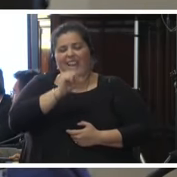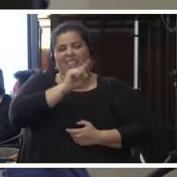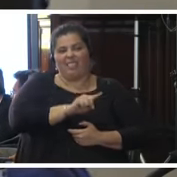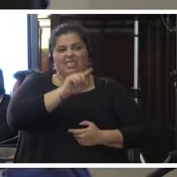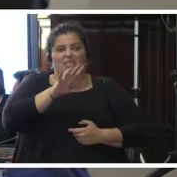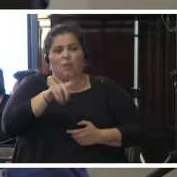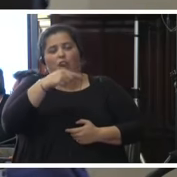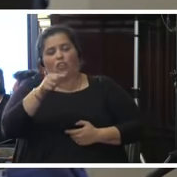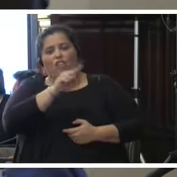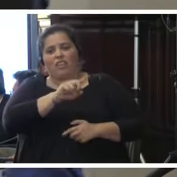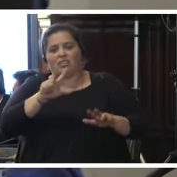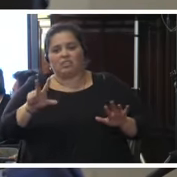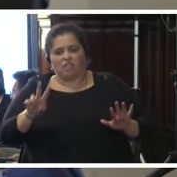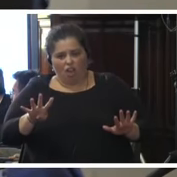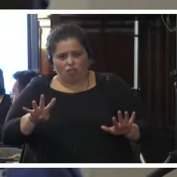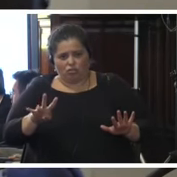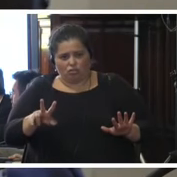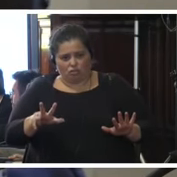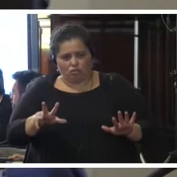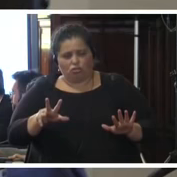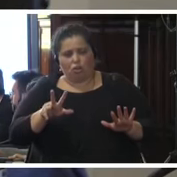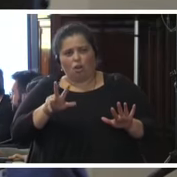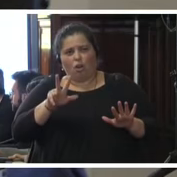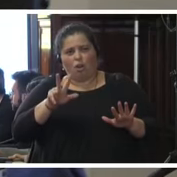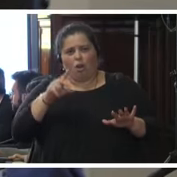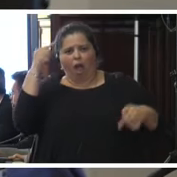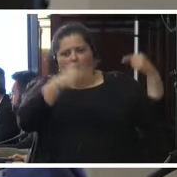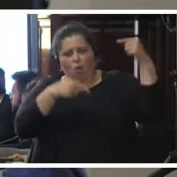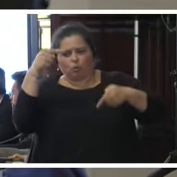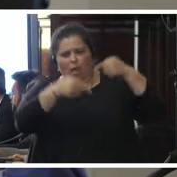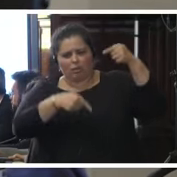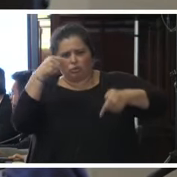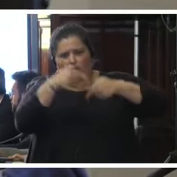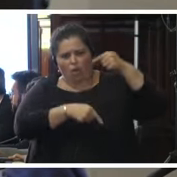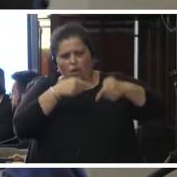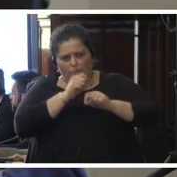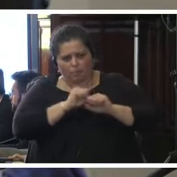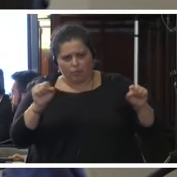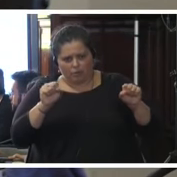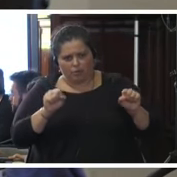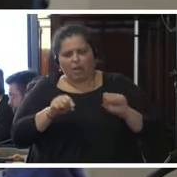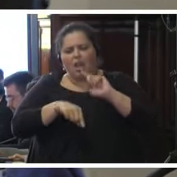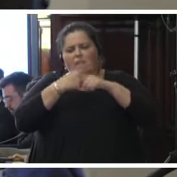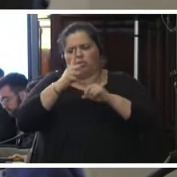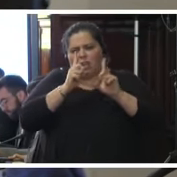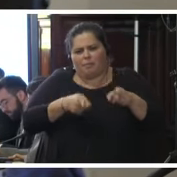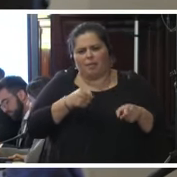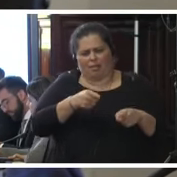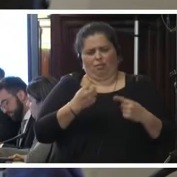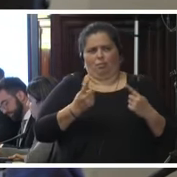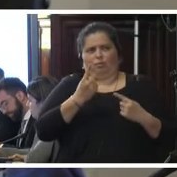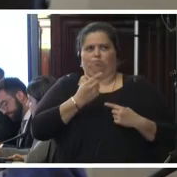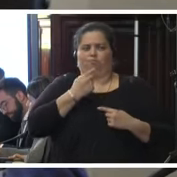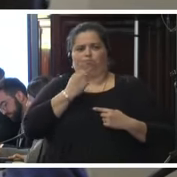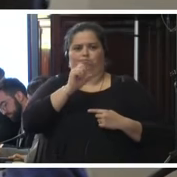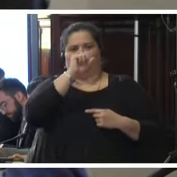resistência é outro eufemismo, sabemos. Senhores, senhoras, senhoras, senhores, eufemismo,